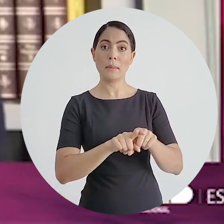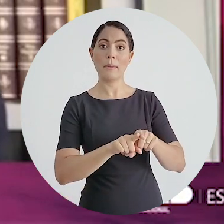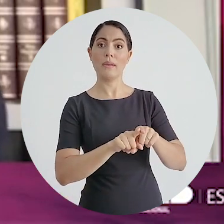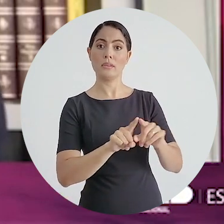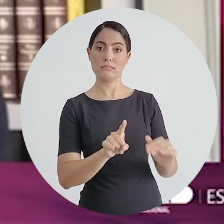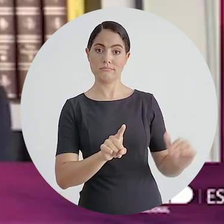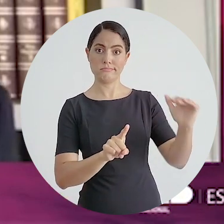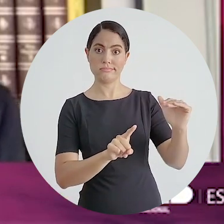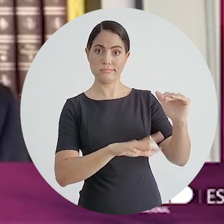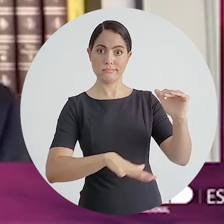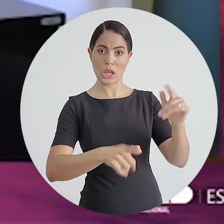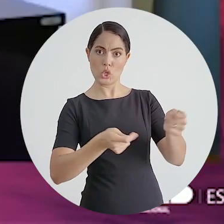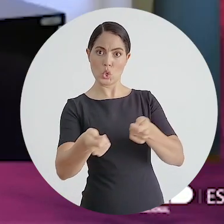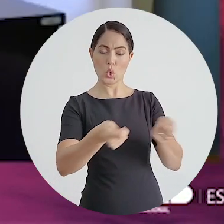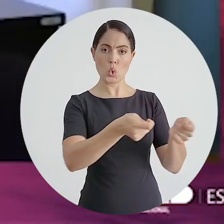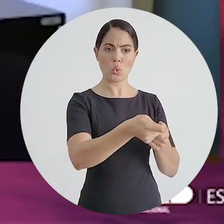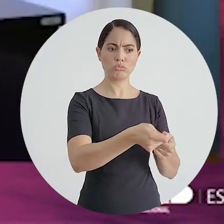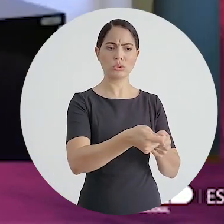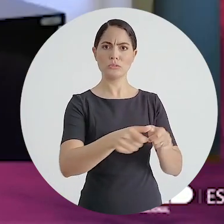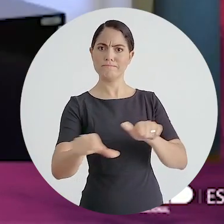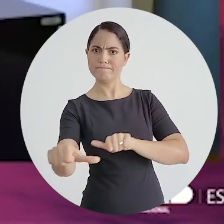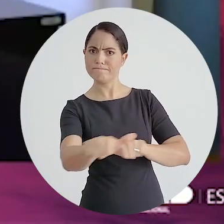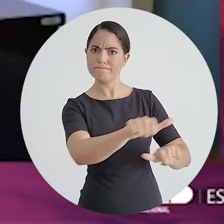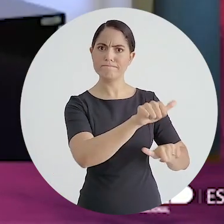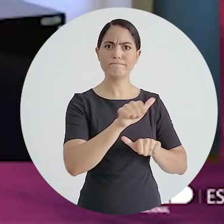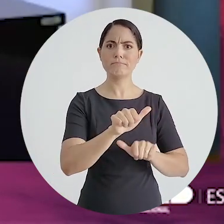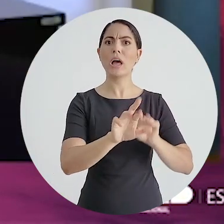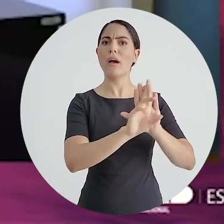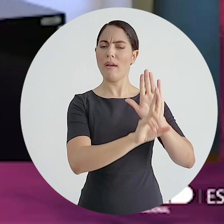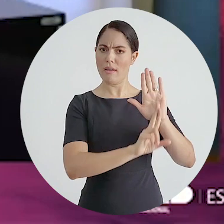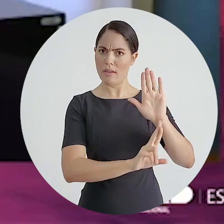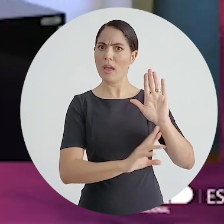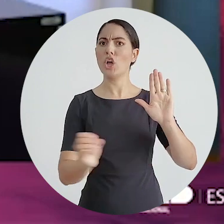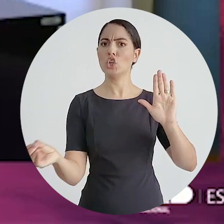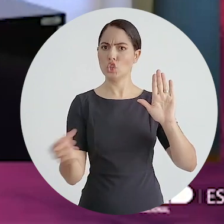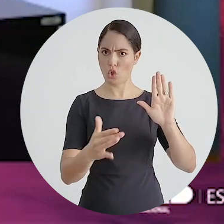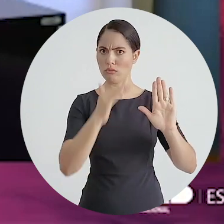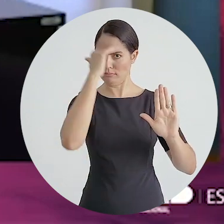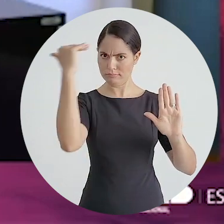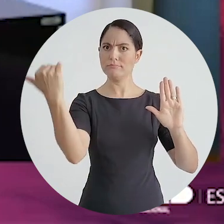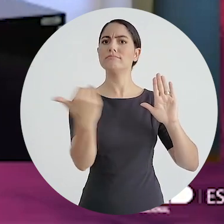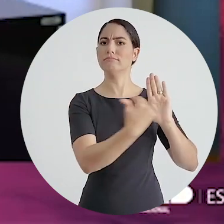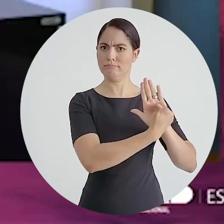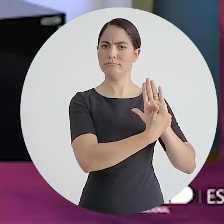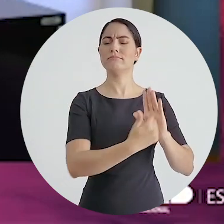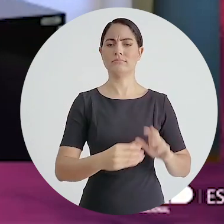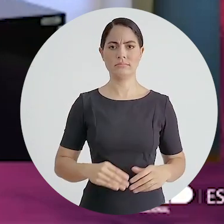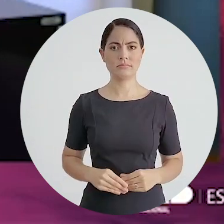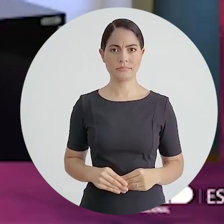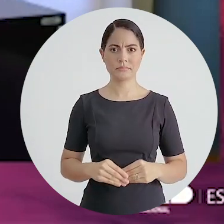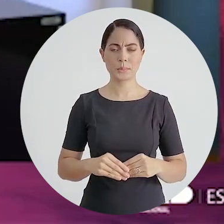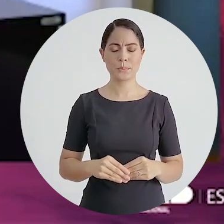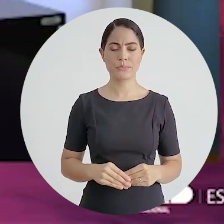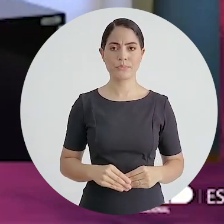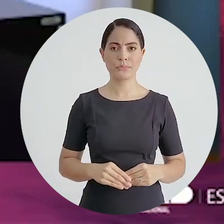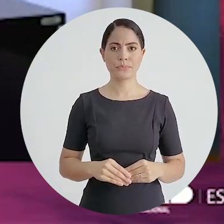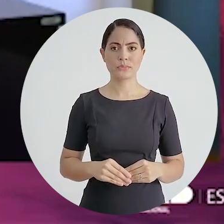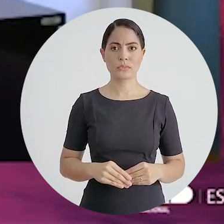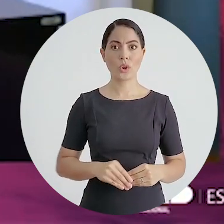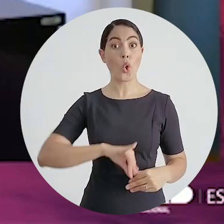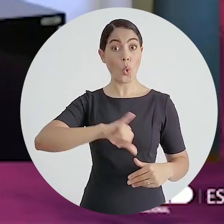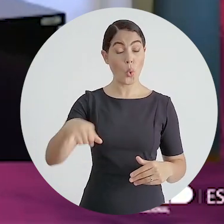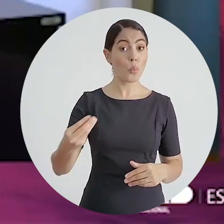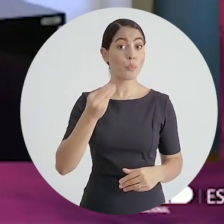das instâncias de controle, um esforço pelo entendimento sobre as novas regras e diretrizes.